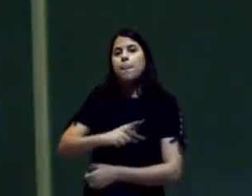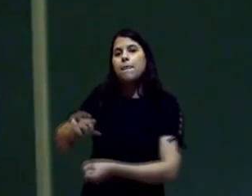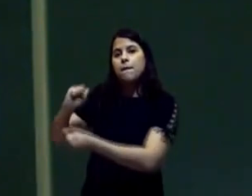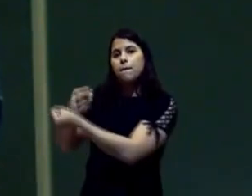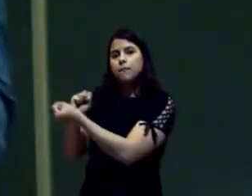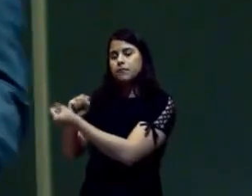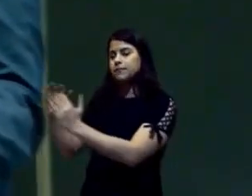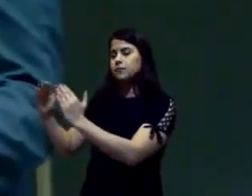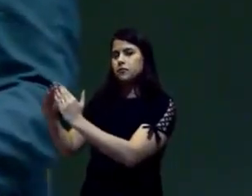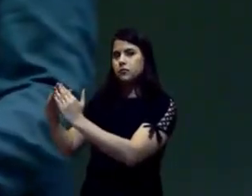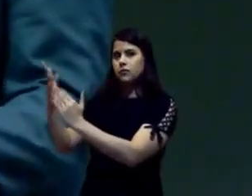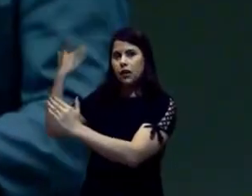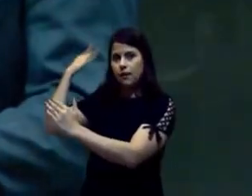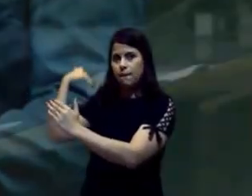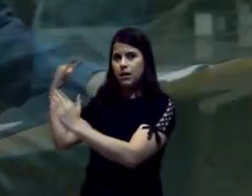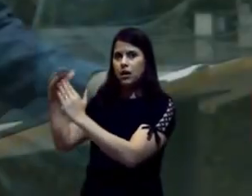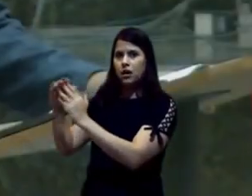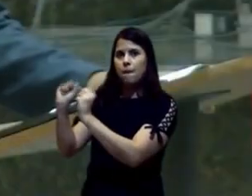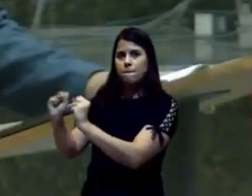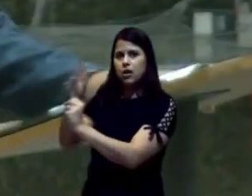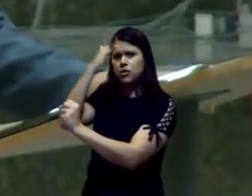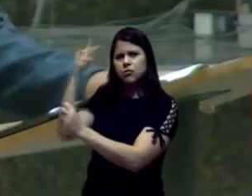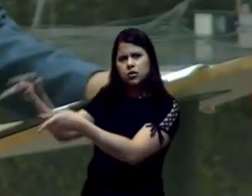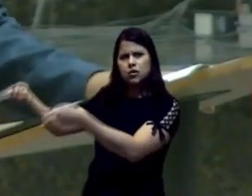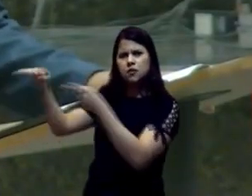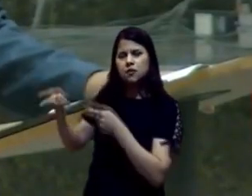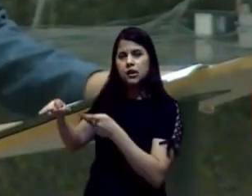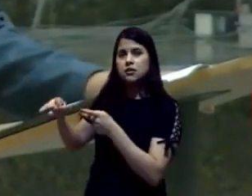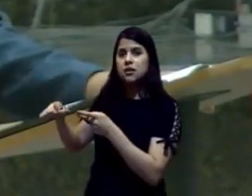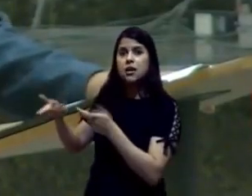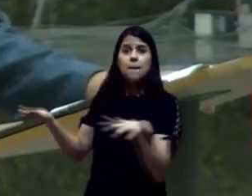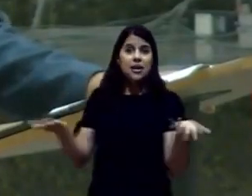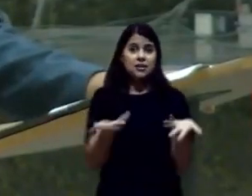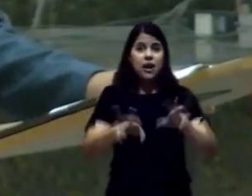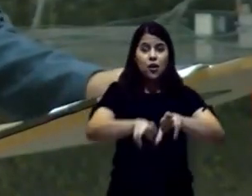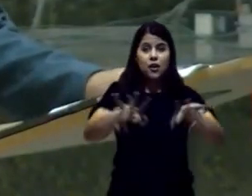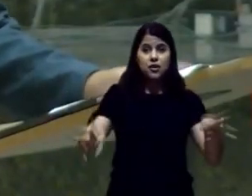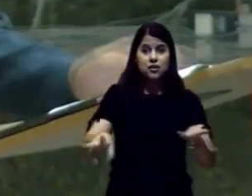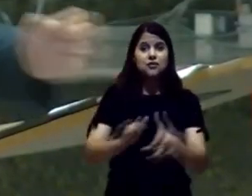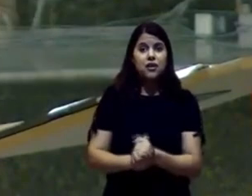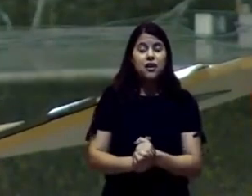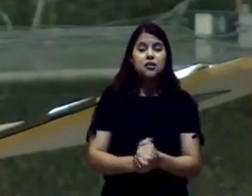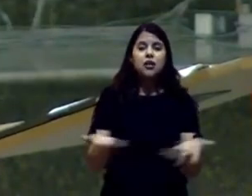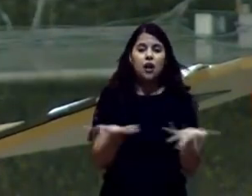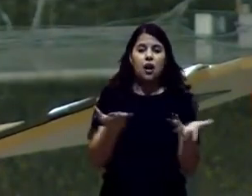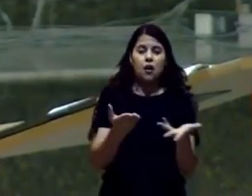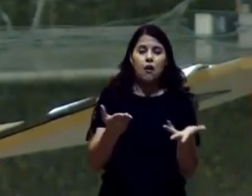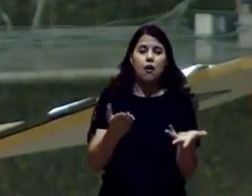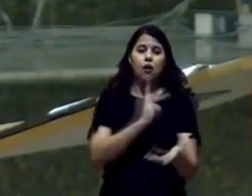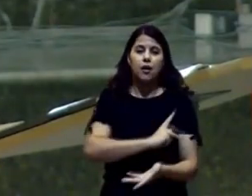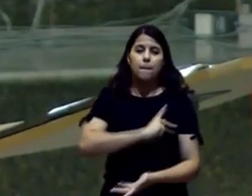prisão domiciliar com liberdade para receber os irmãos da igreja, não. Paulo estava em uma masmorra romana. As mãos